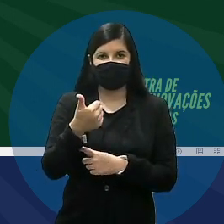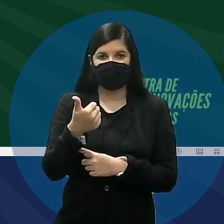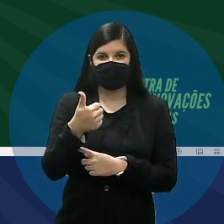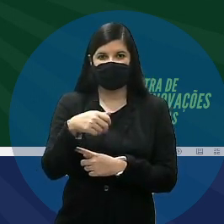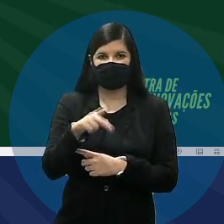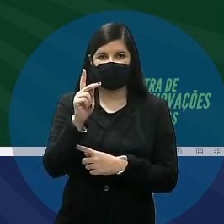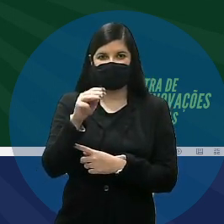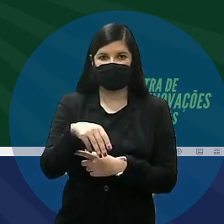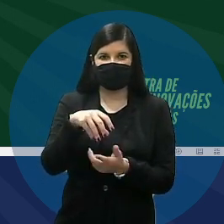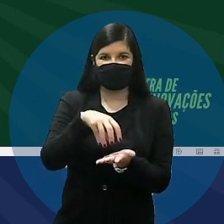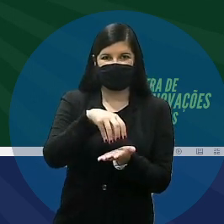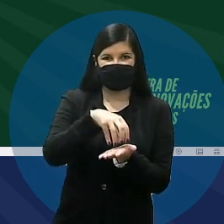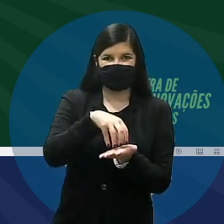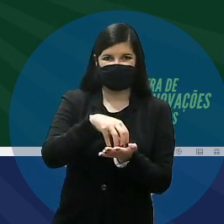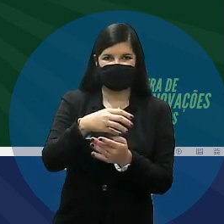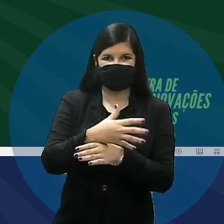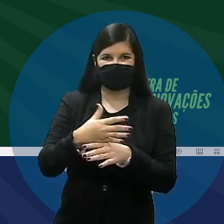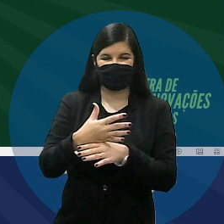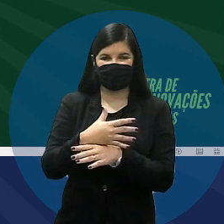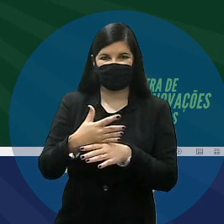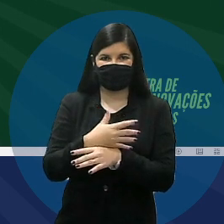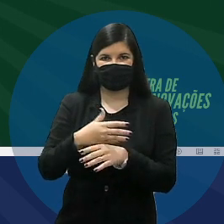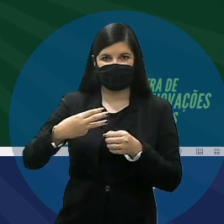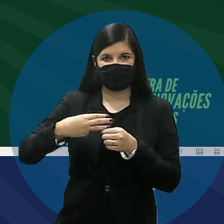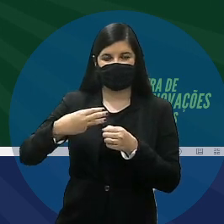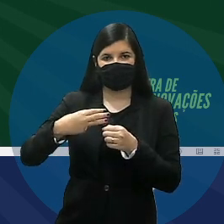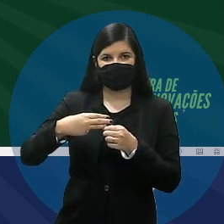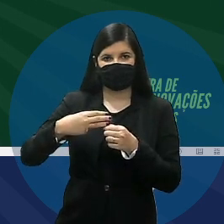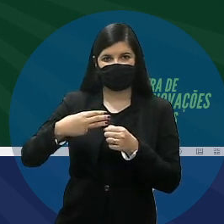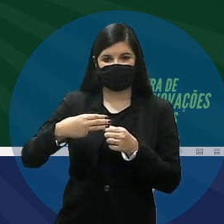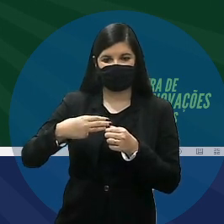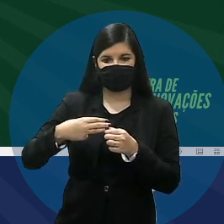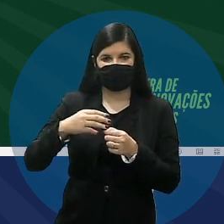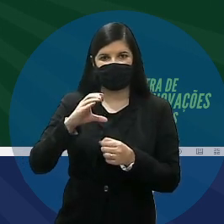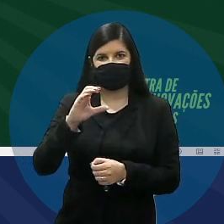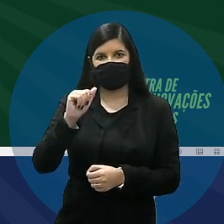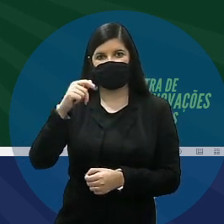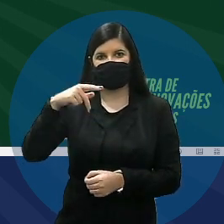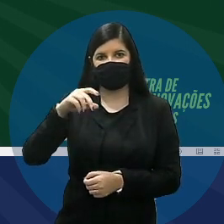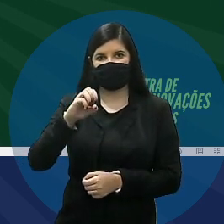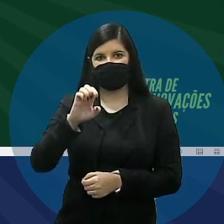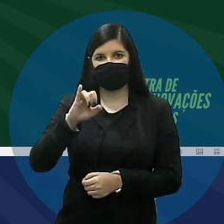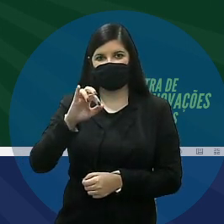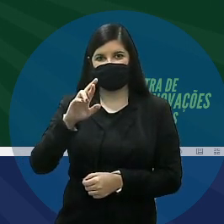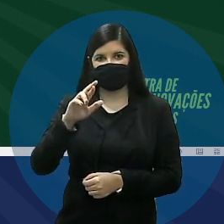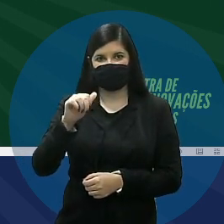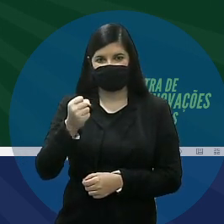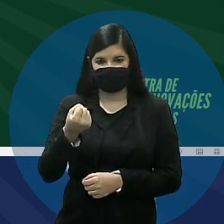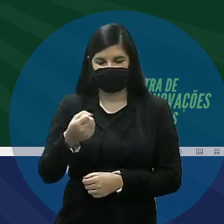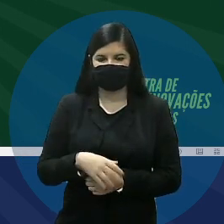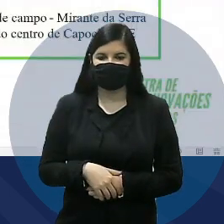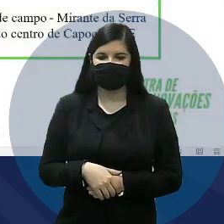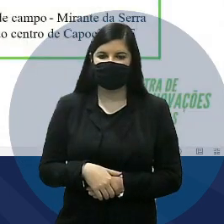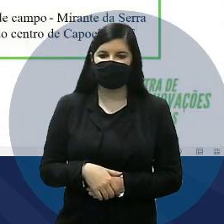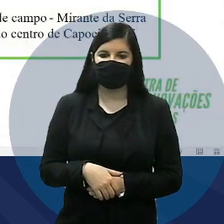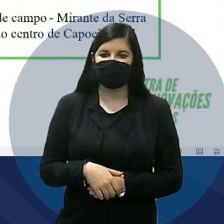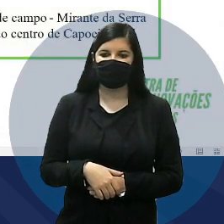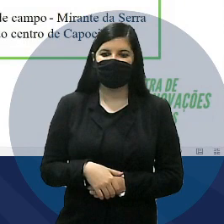do centro aqui da cidade, aqui no município de Capoeiras. Pode passar, por